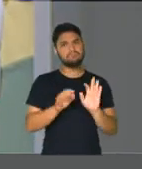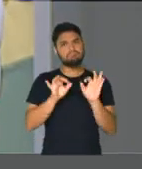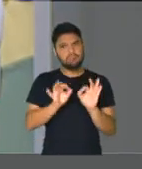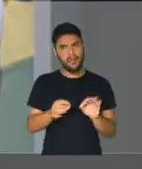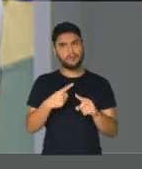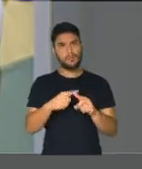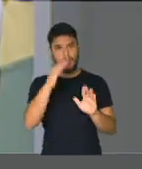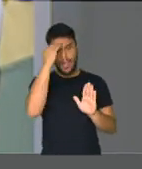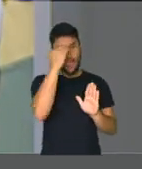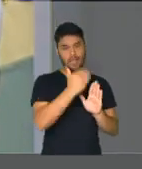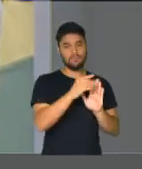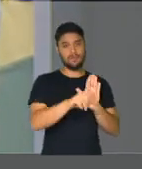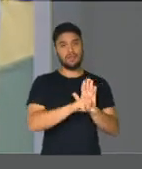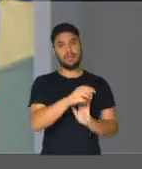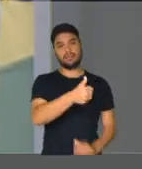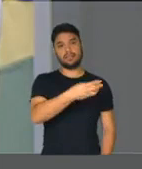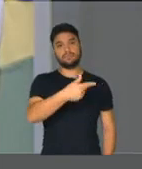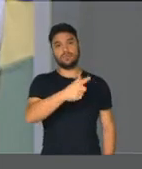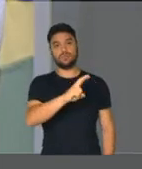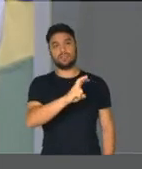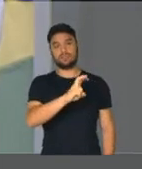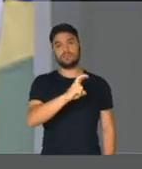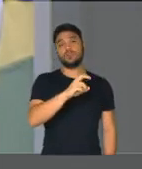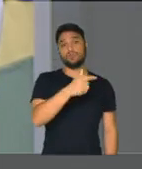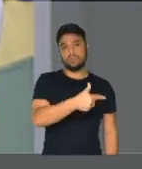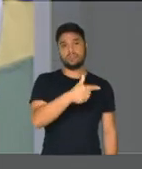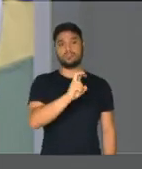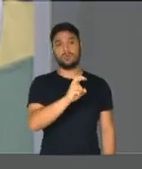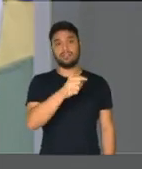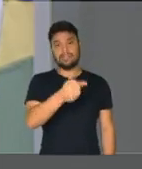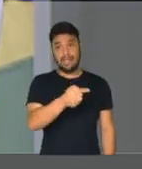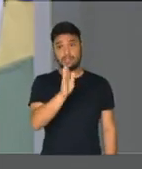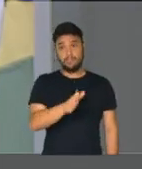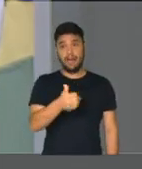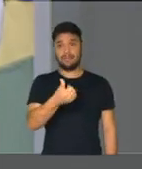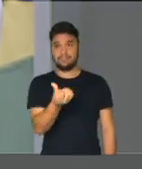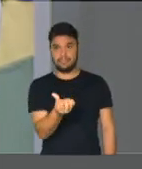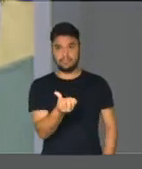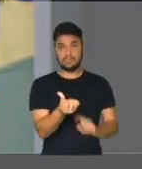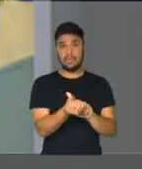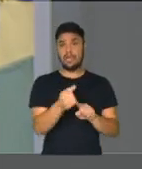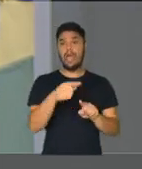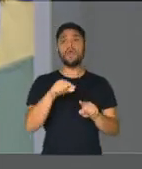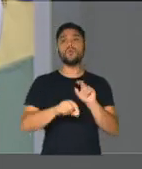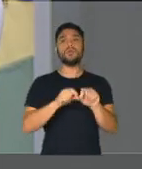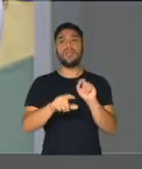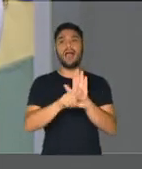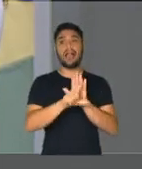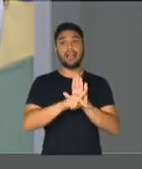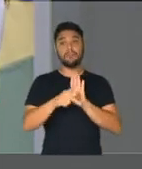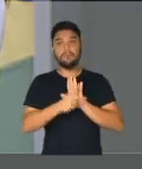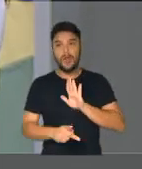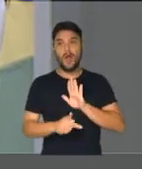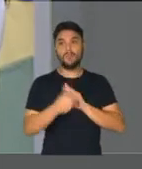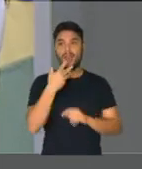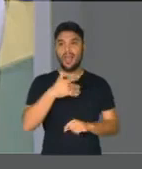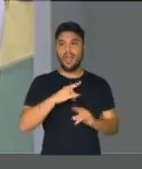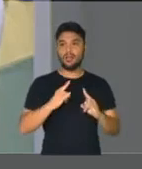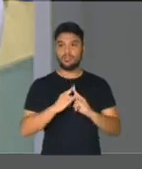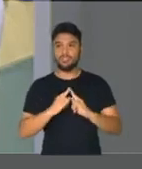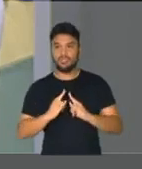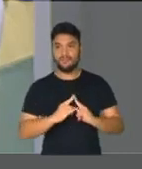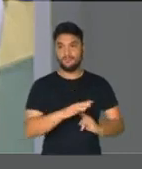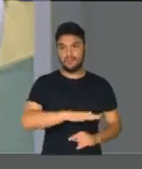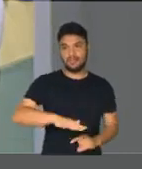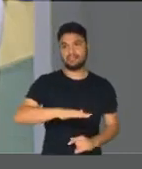à Lei 13.257 de 2016, Marco Legal da Primeira Infância, e Lei